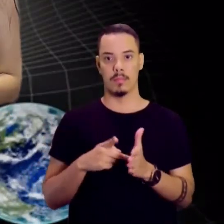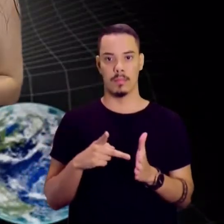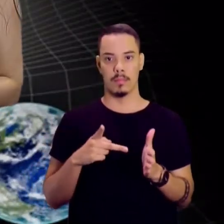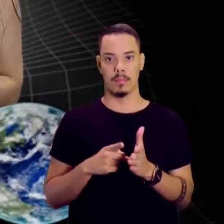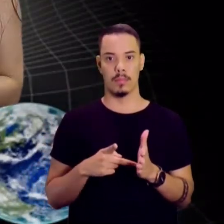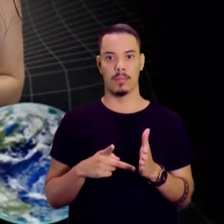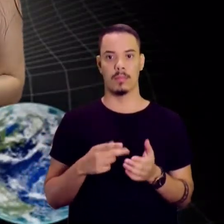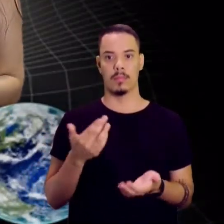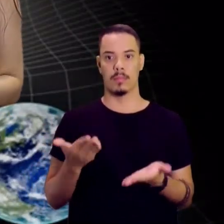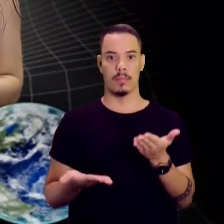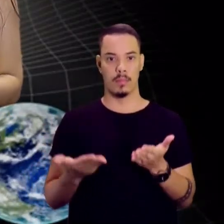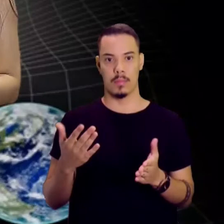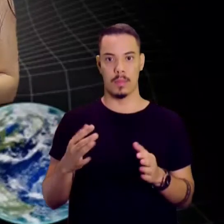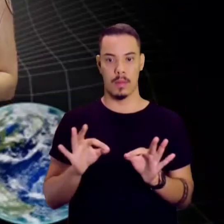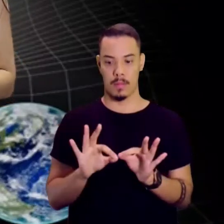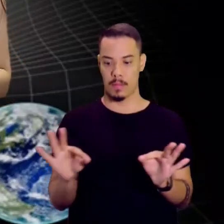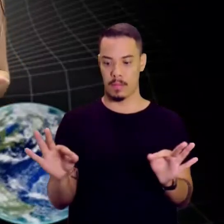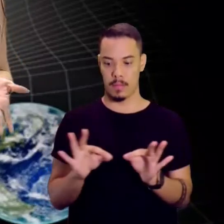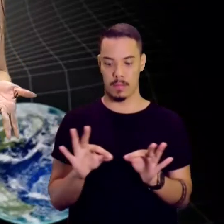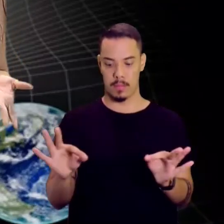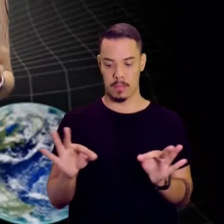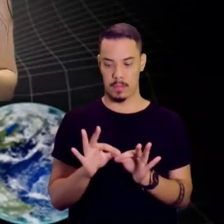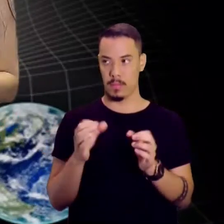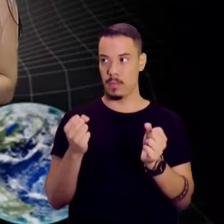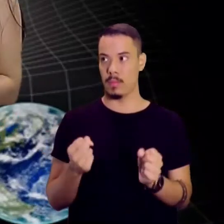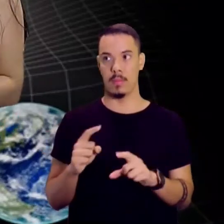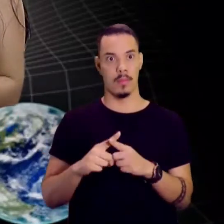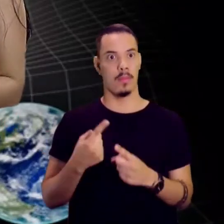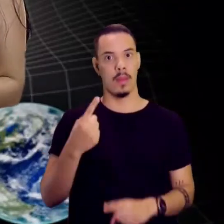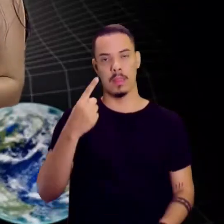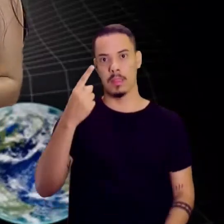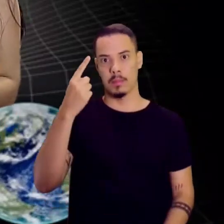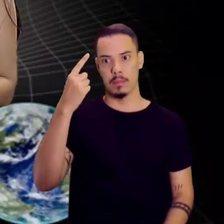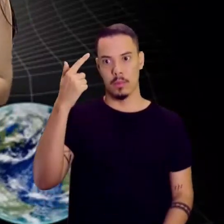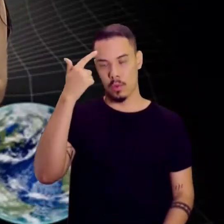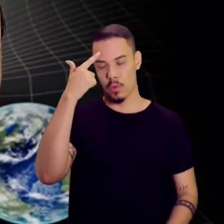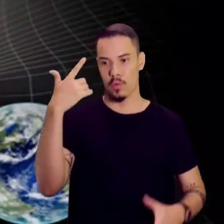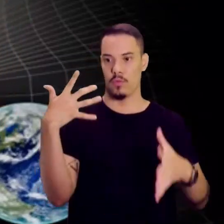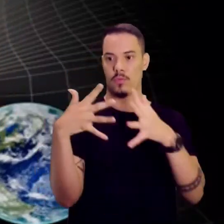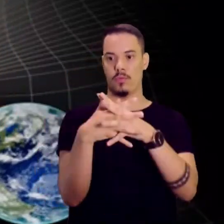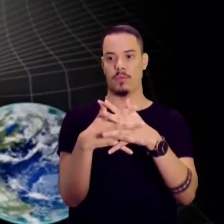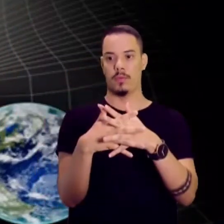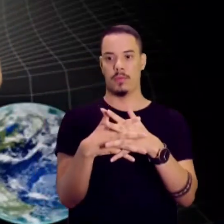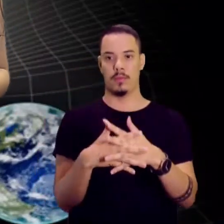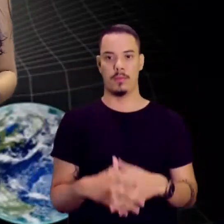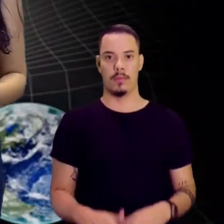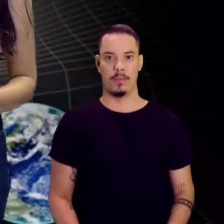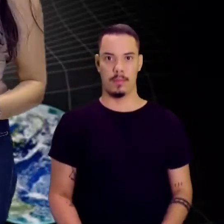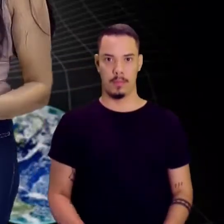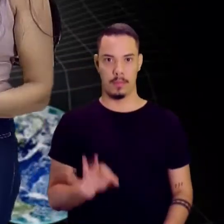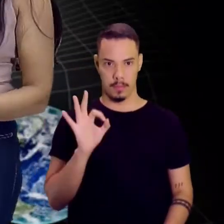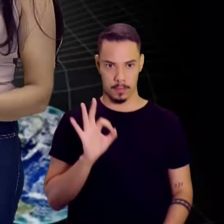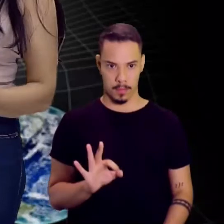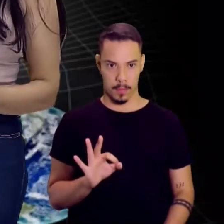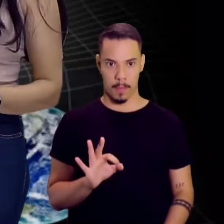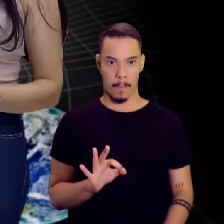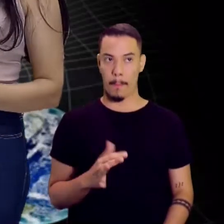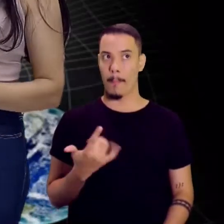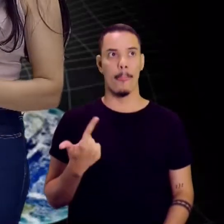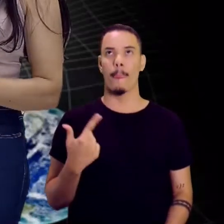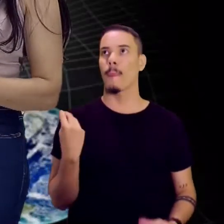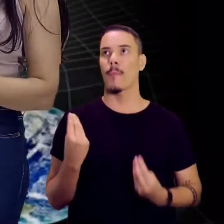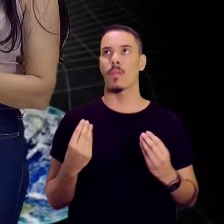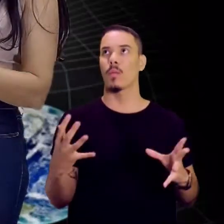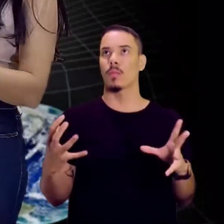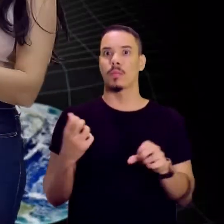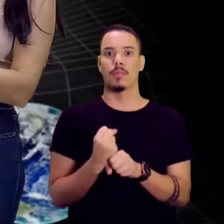peso. Mas, como se confunde os valores, aí acaba você sabendo a massa também. Exatamente. Tem como a balança medir massa?